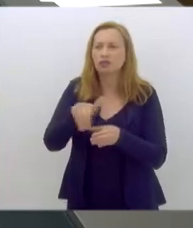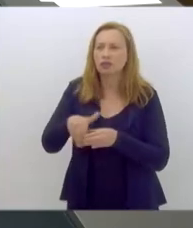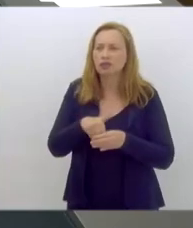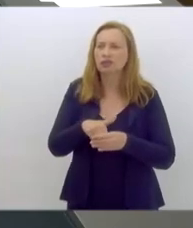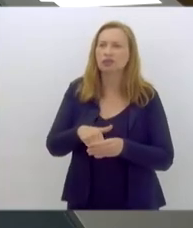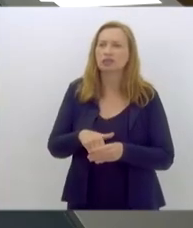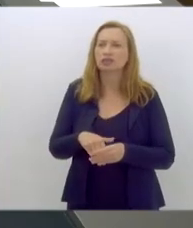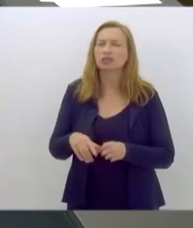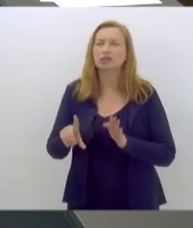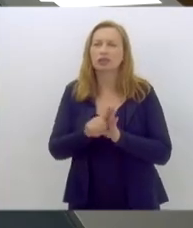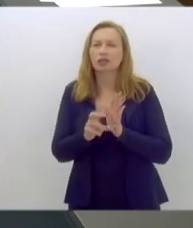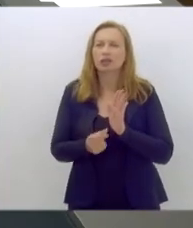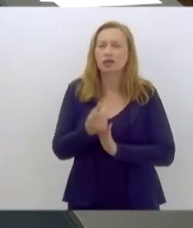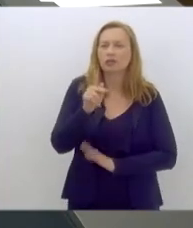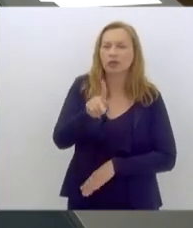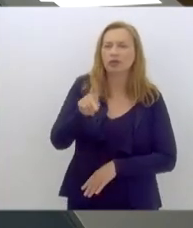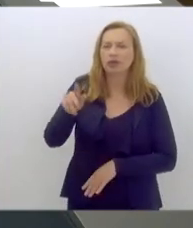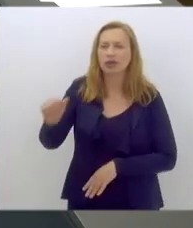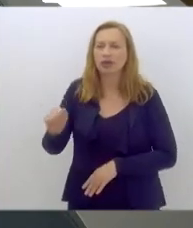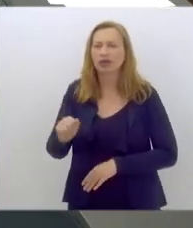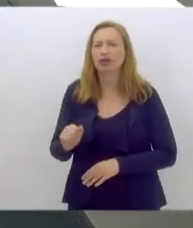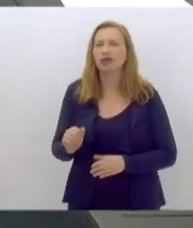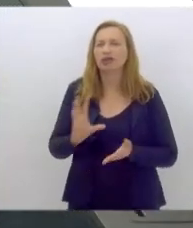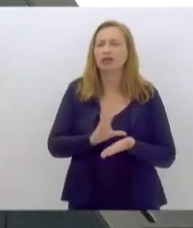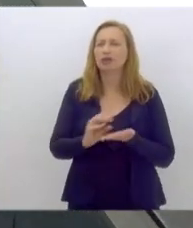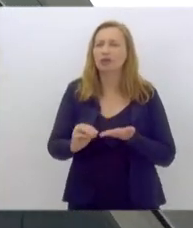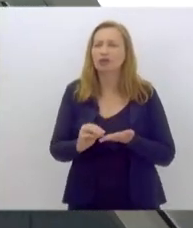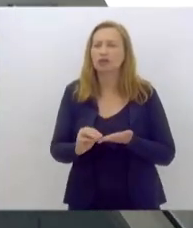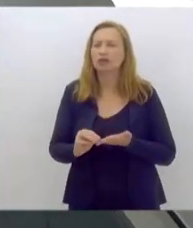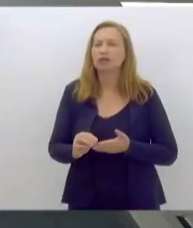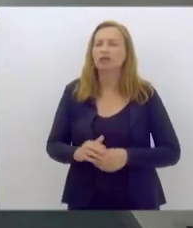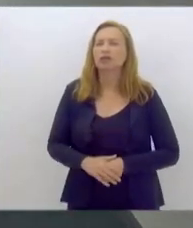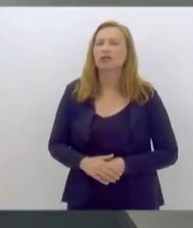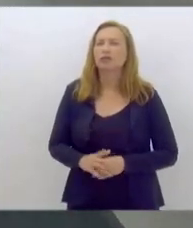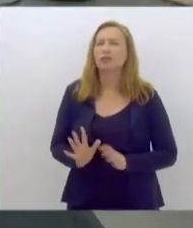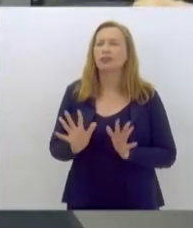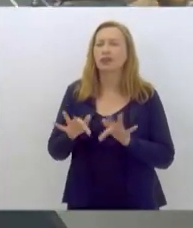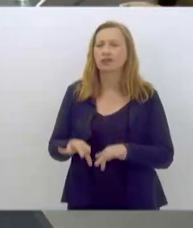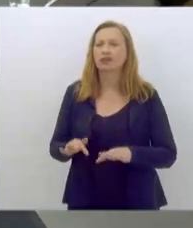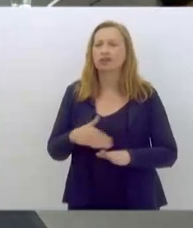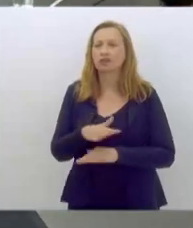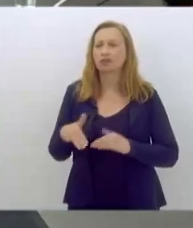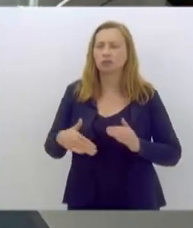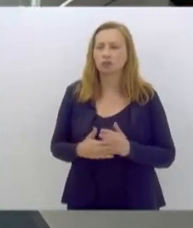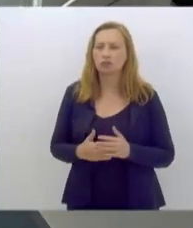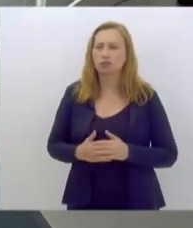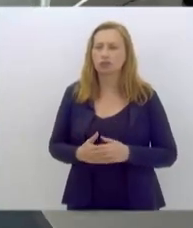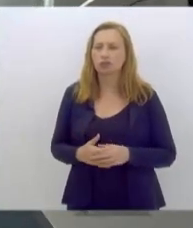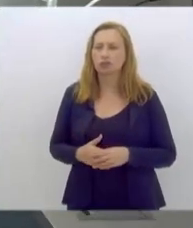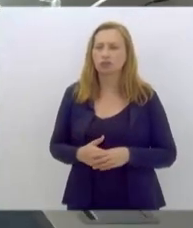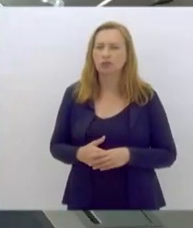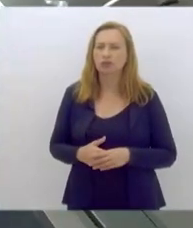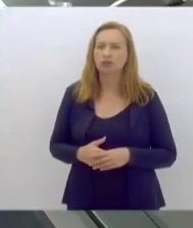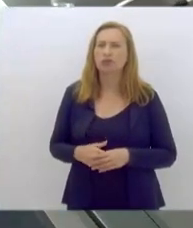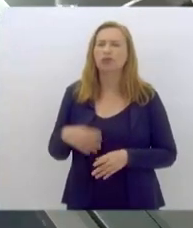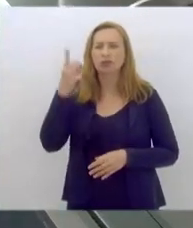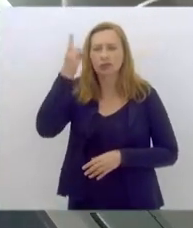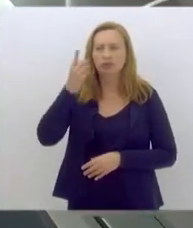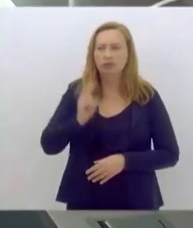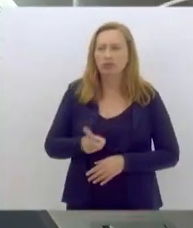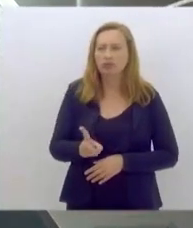da lua e do PPA em pauta é dessa forma me despeço de todos e os deputados